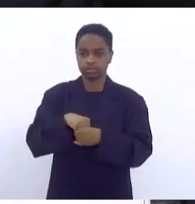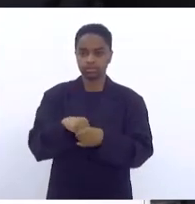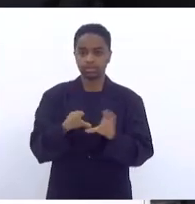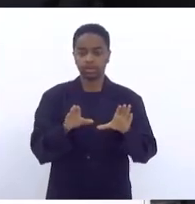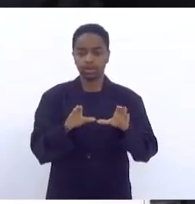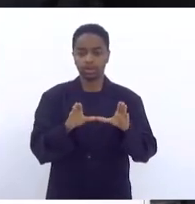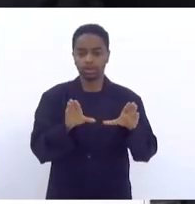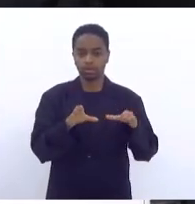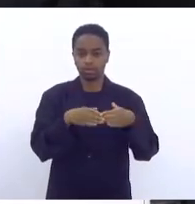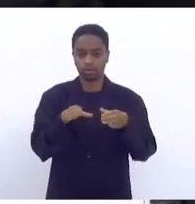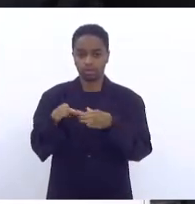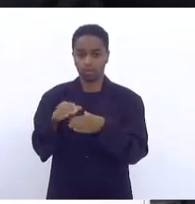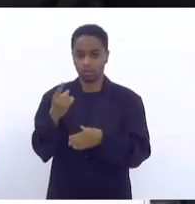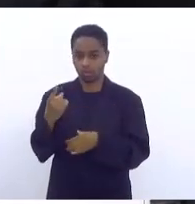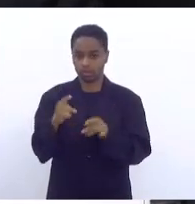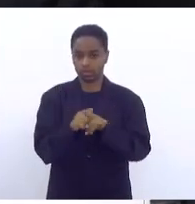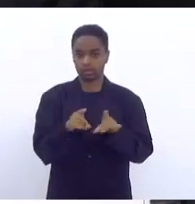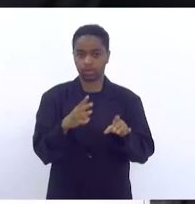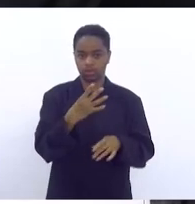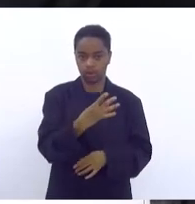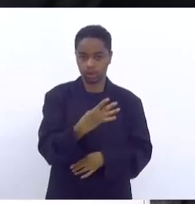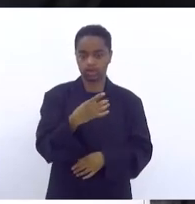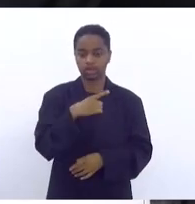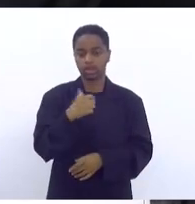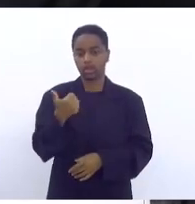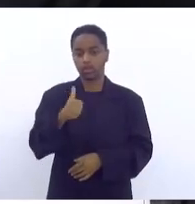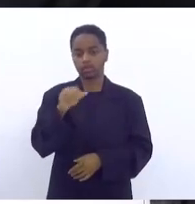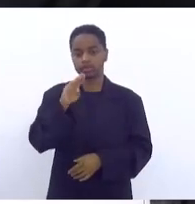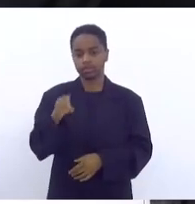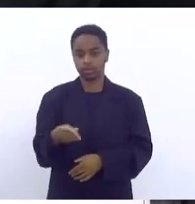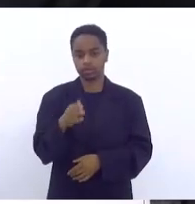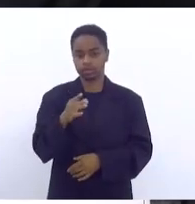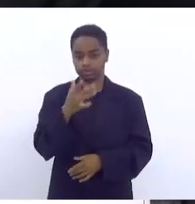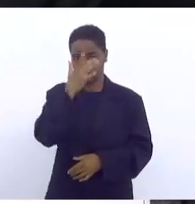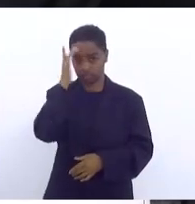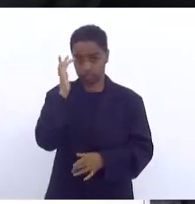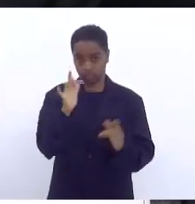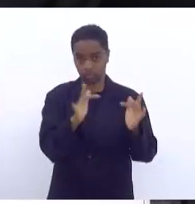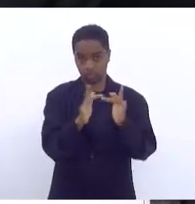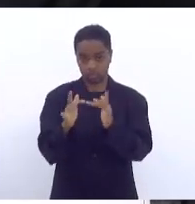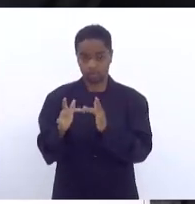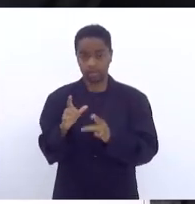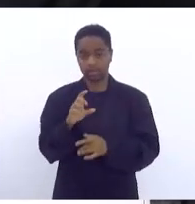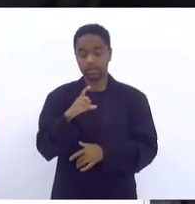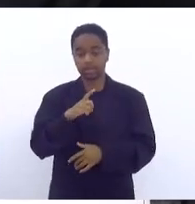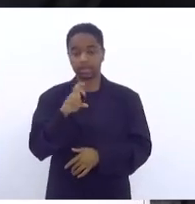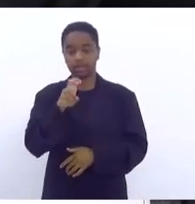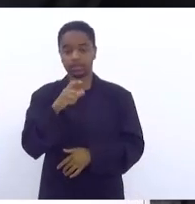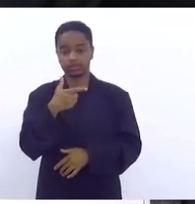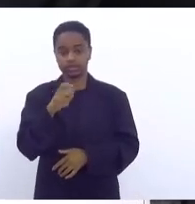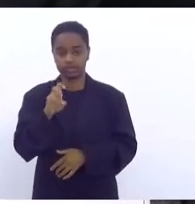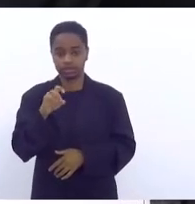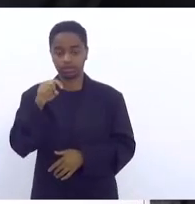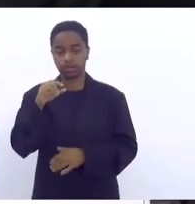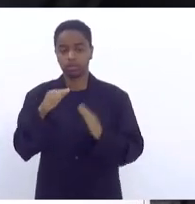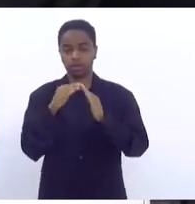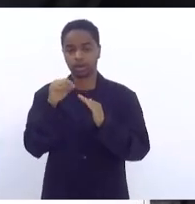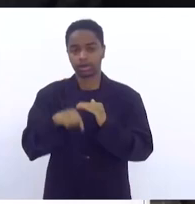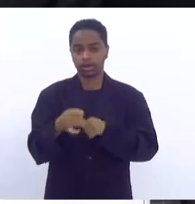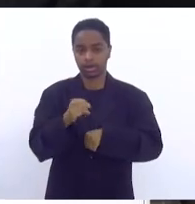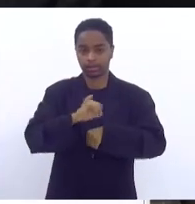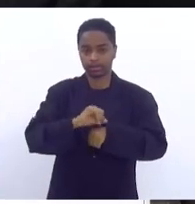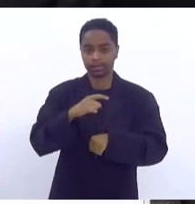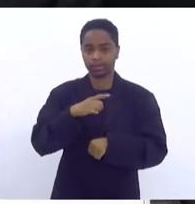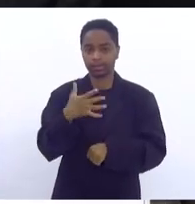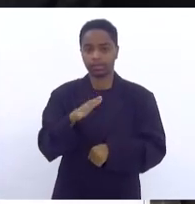quatro que que atingem a 11 milhões de pessoas essas 700 comunidades 525 estão na capital com cerca de 1,5 milhão e de